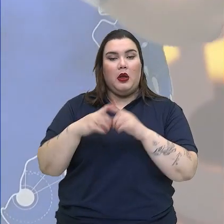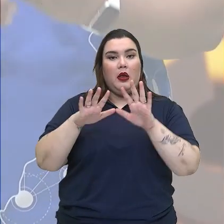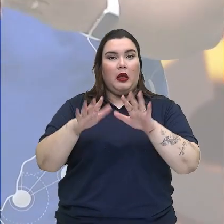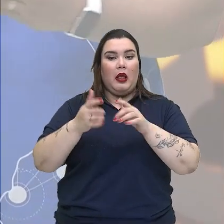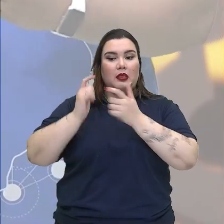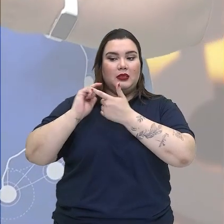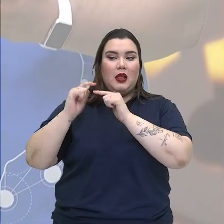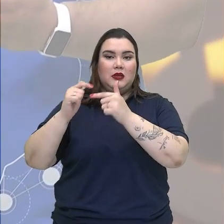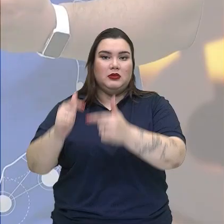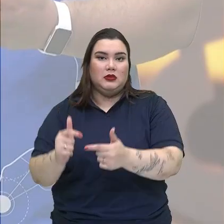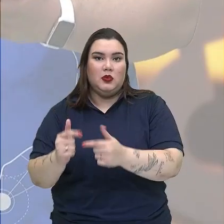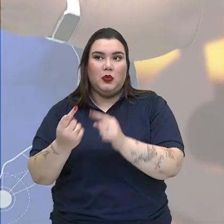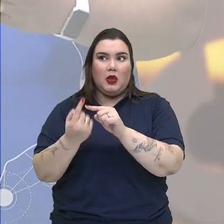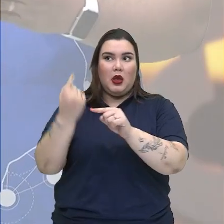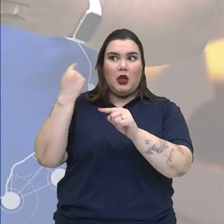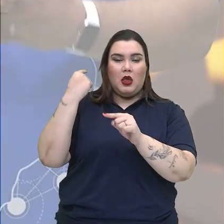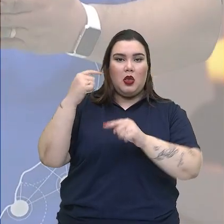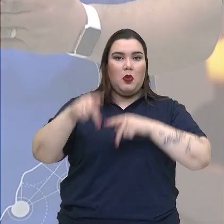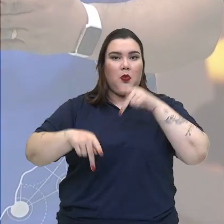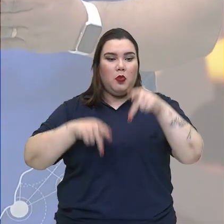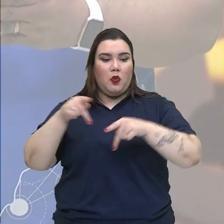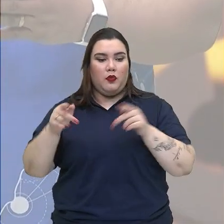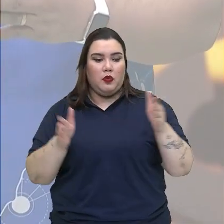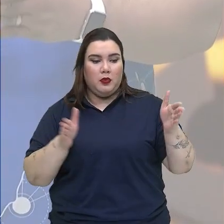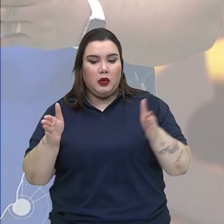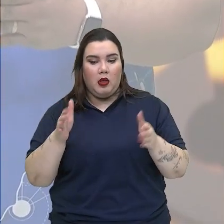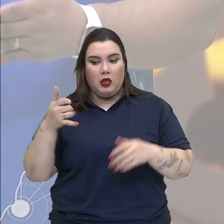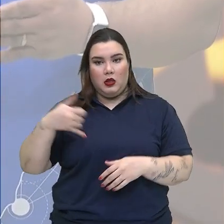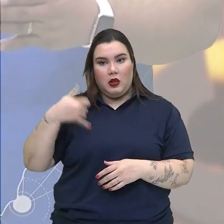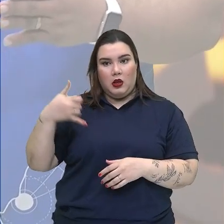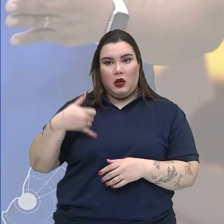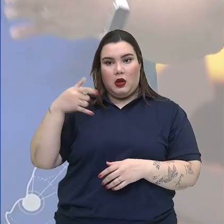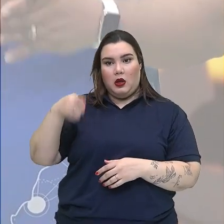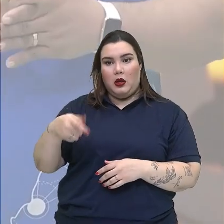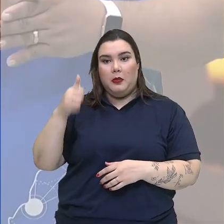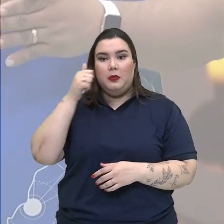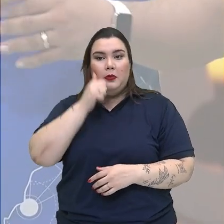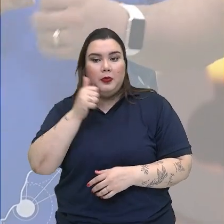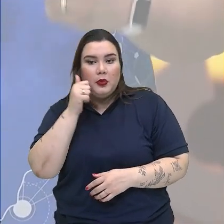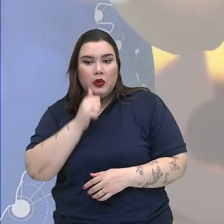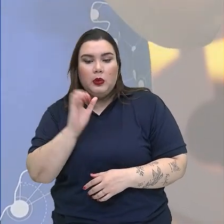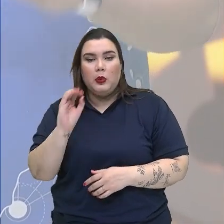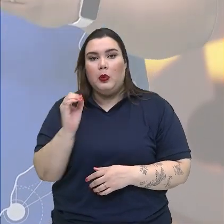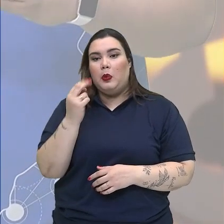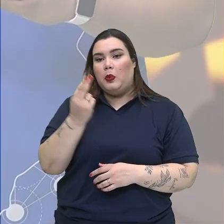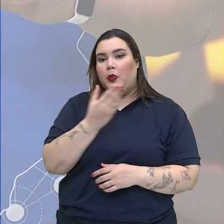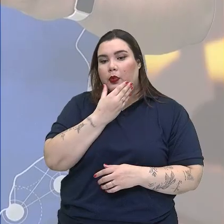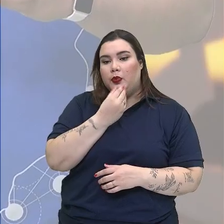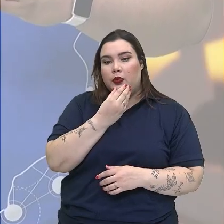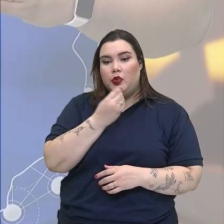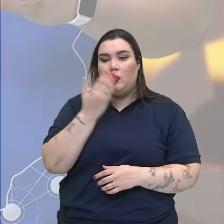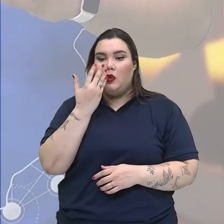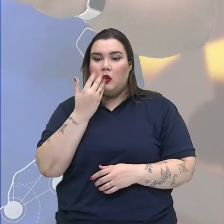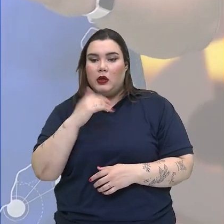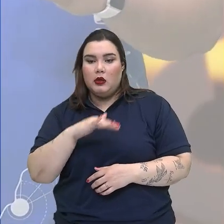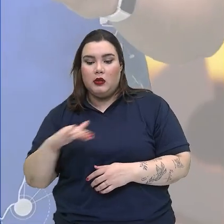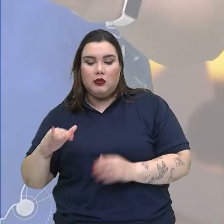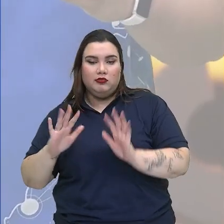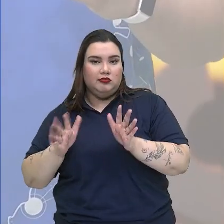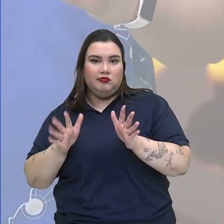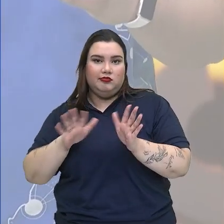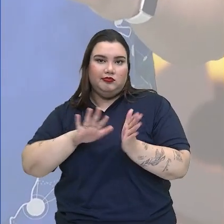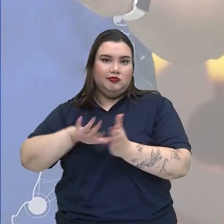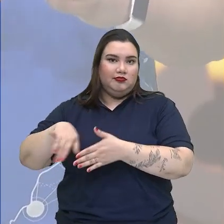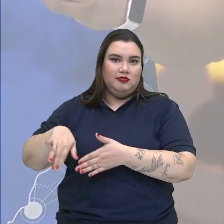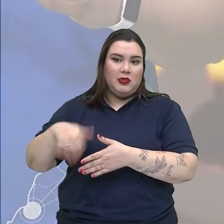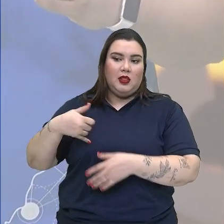costumes e tradições daquele povo, a partir de certa idade, a moça, o rapaz deixa de ser criança e já está